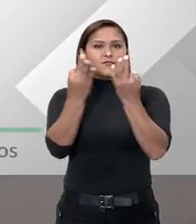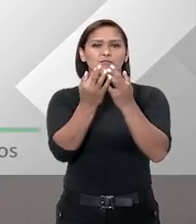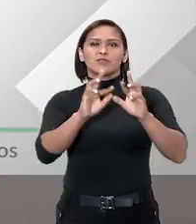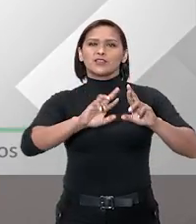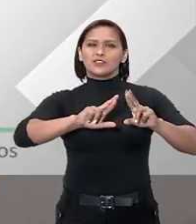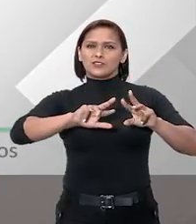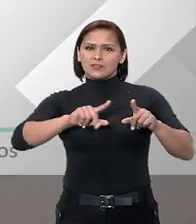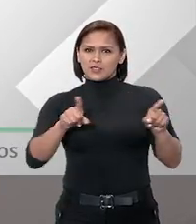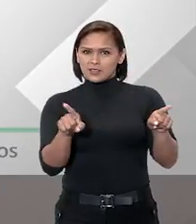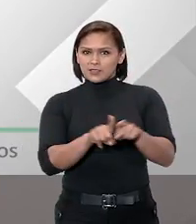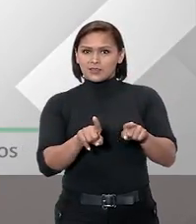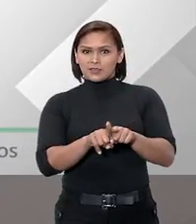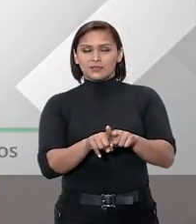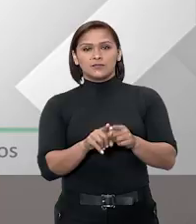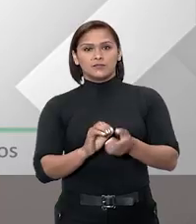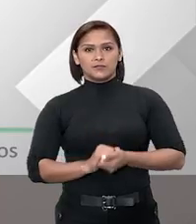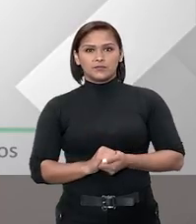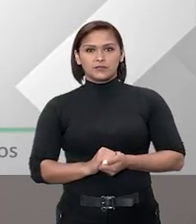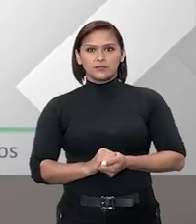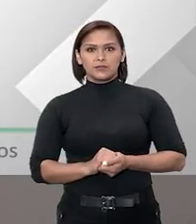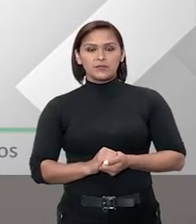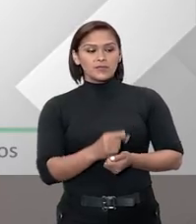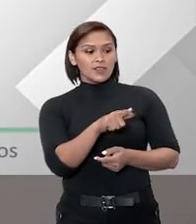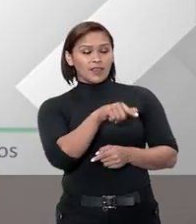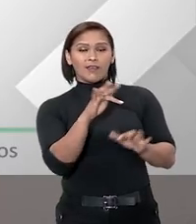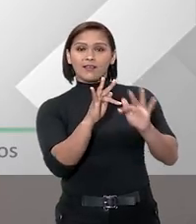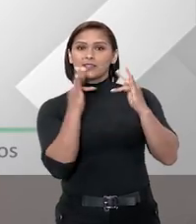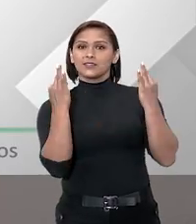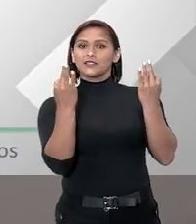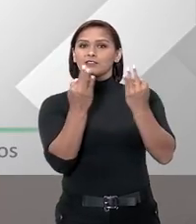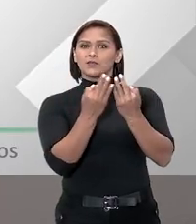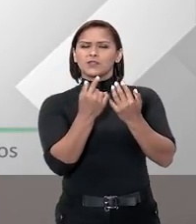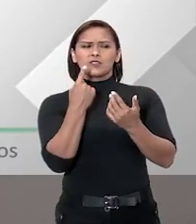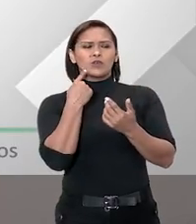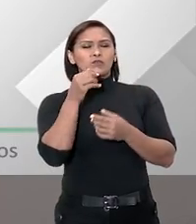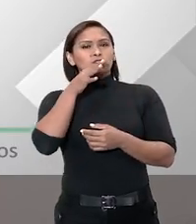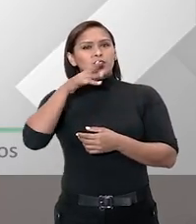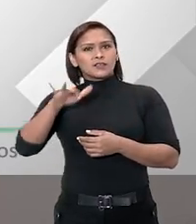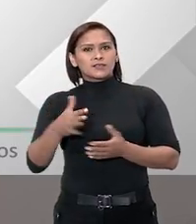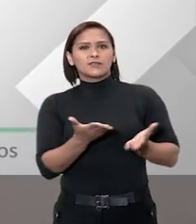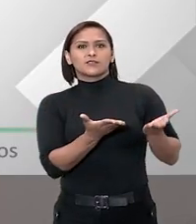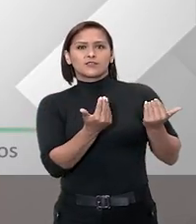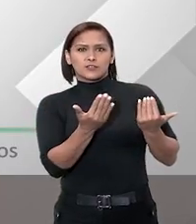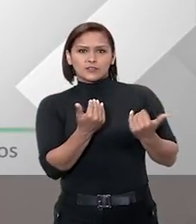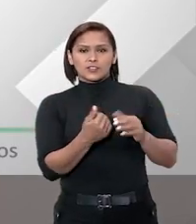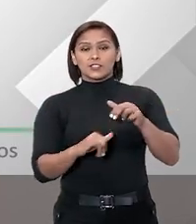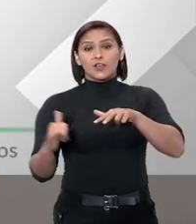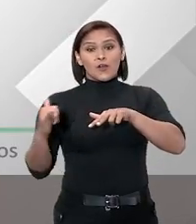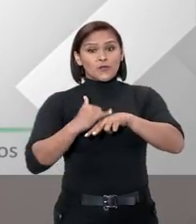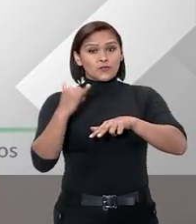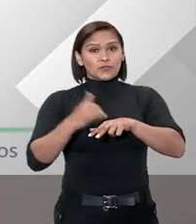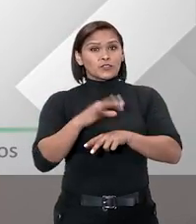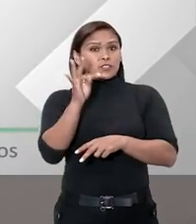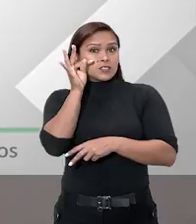também. Inclusive, nessas famílias onde crianças e adolescentes são vítimas ou testemunhas